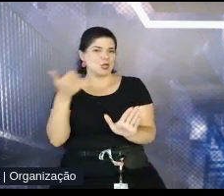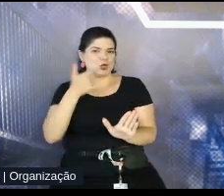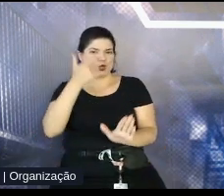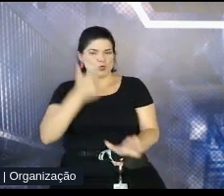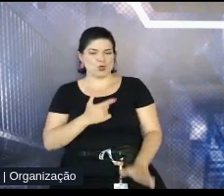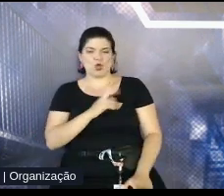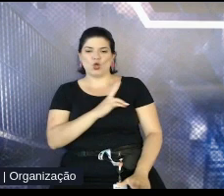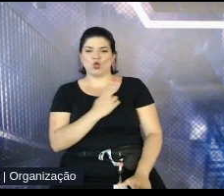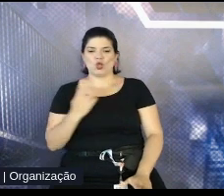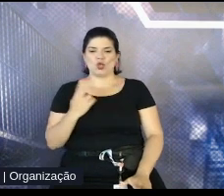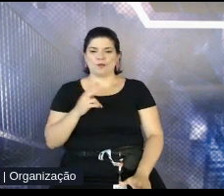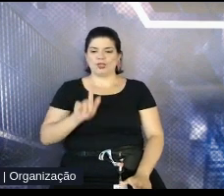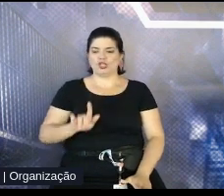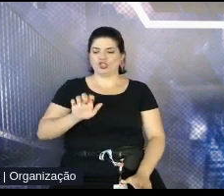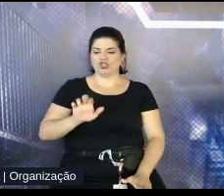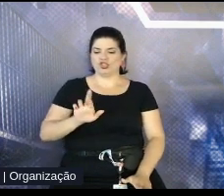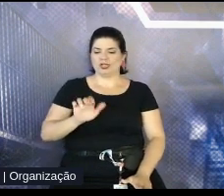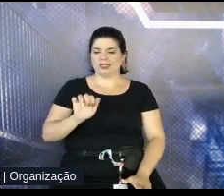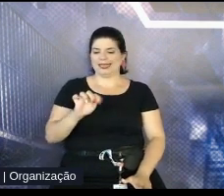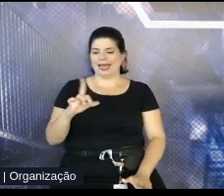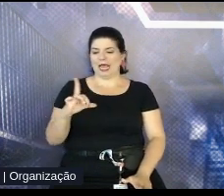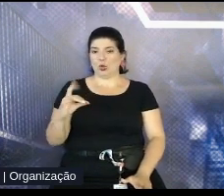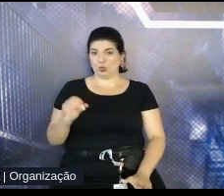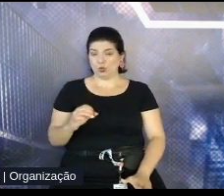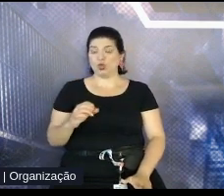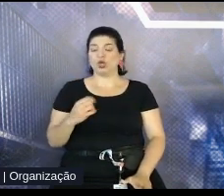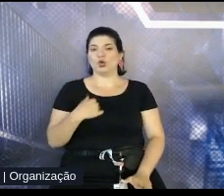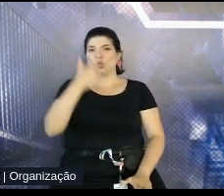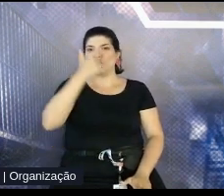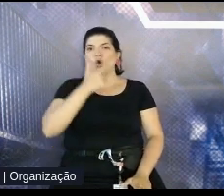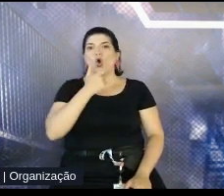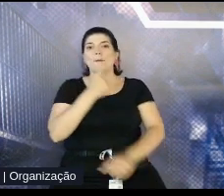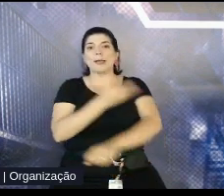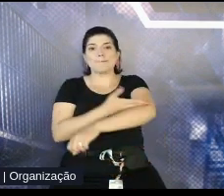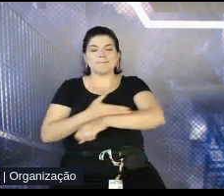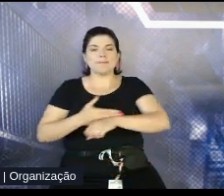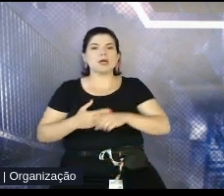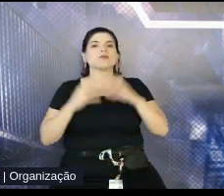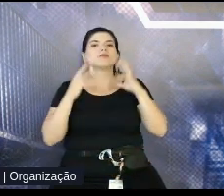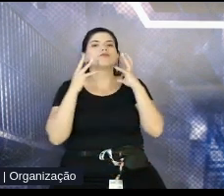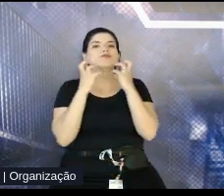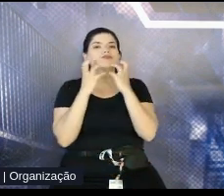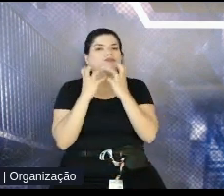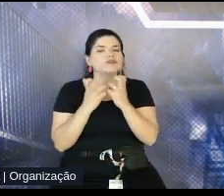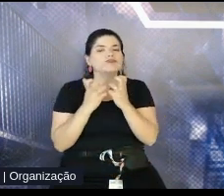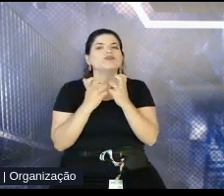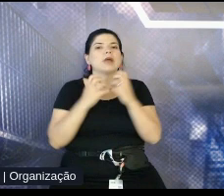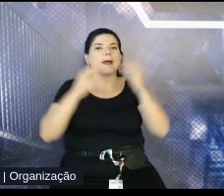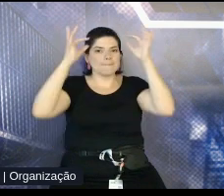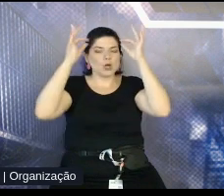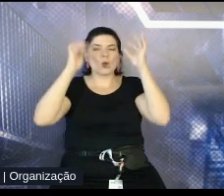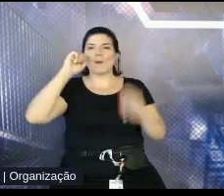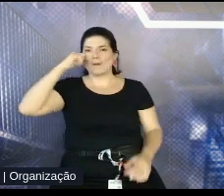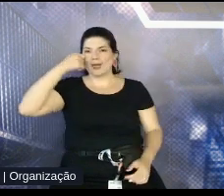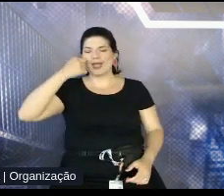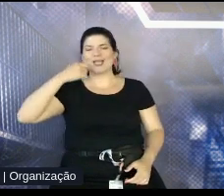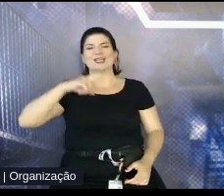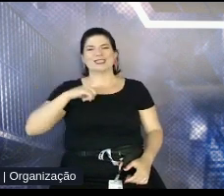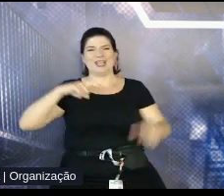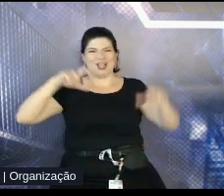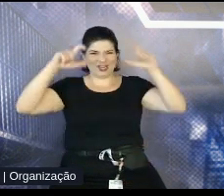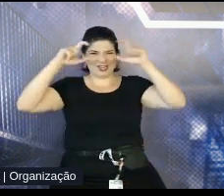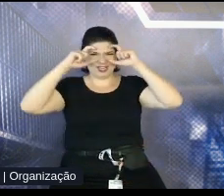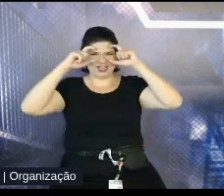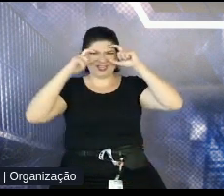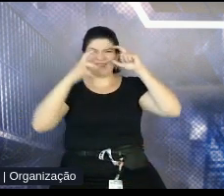Geraldo, sou um homem branco, de cabelos e barbas preto, utilizo um óculos aqui, cara de nerd, né?